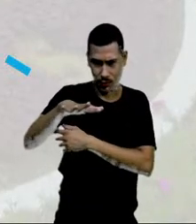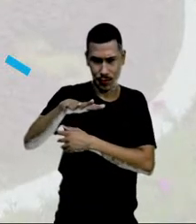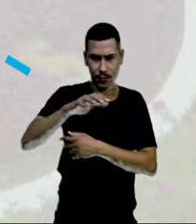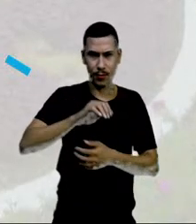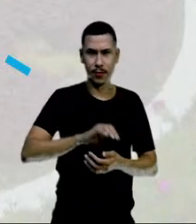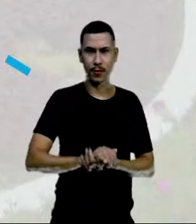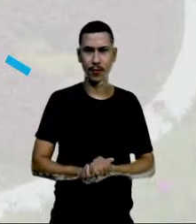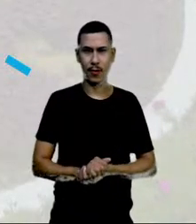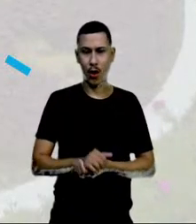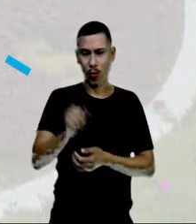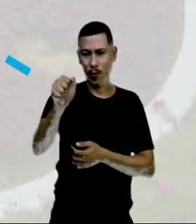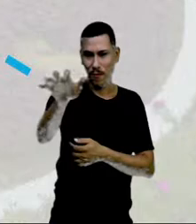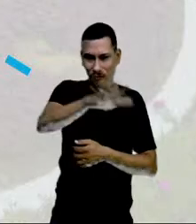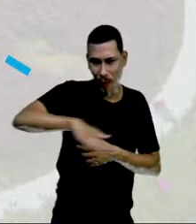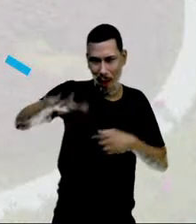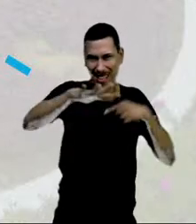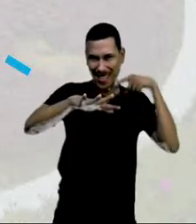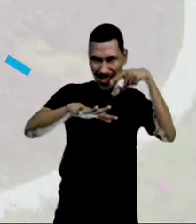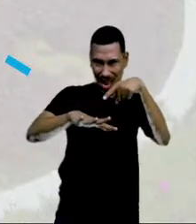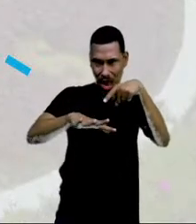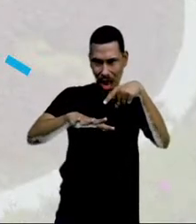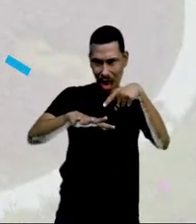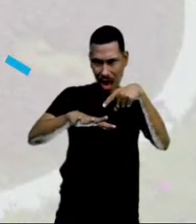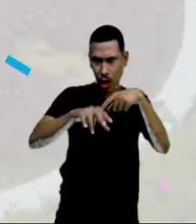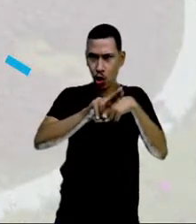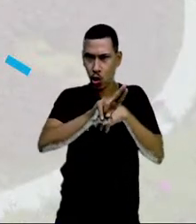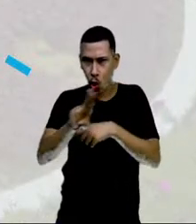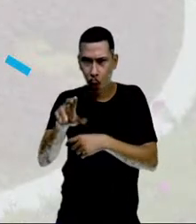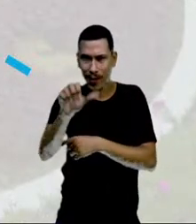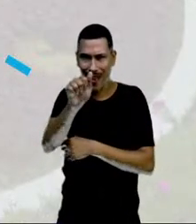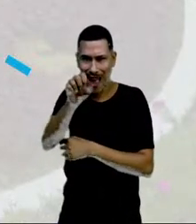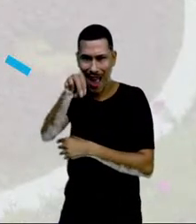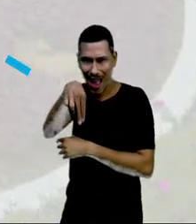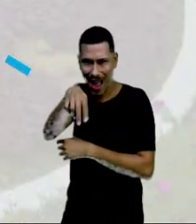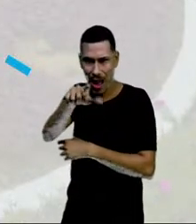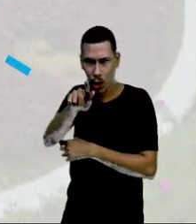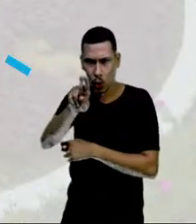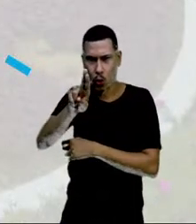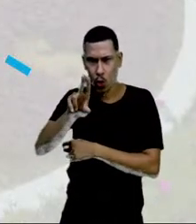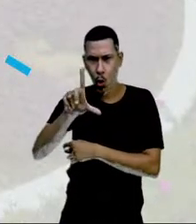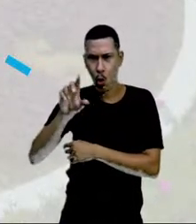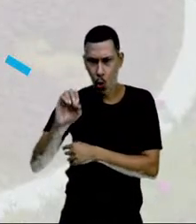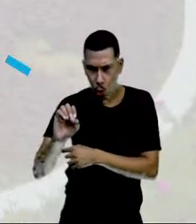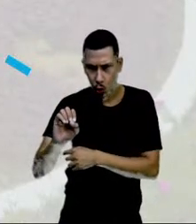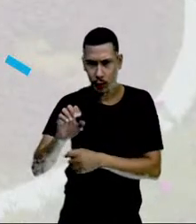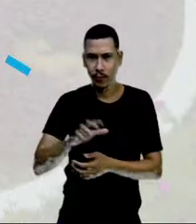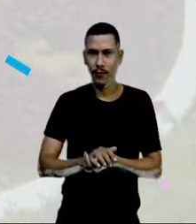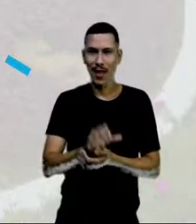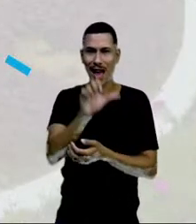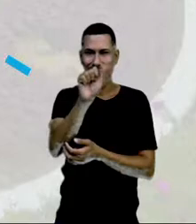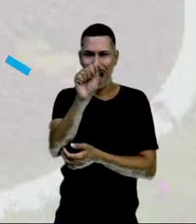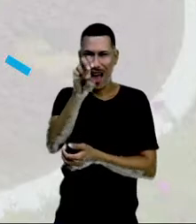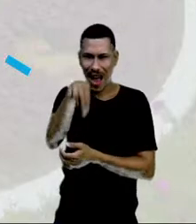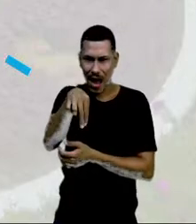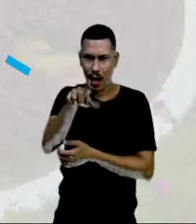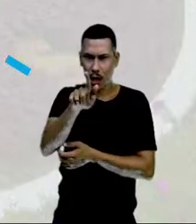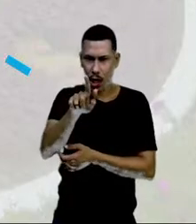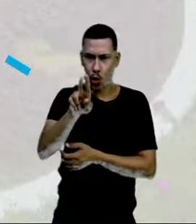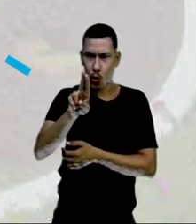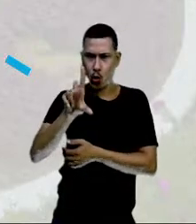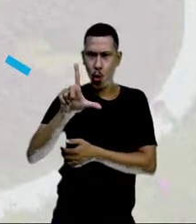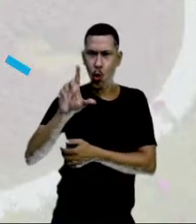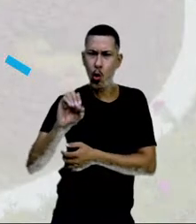é esse espaço que a gente chama de ângulo, tá bom? Então, ângulo é o espaço